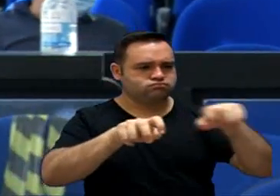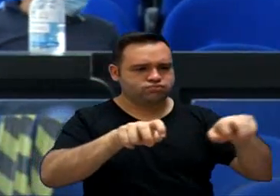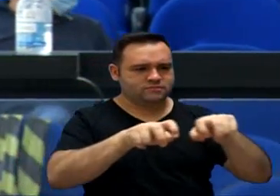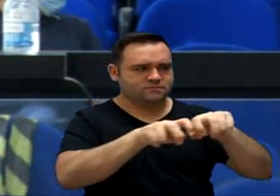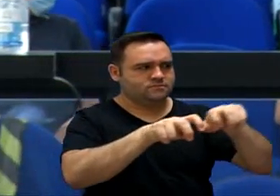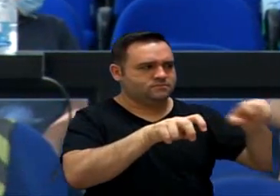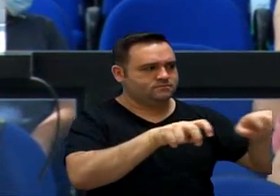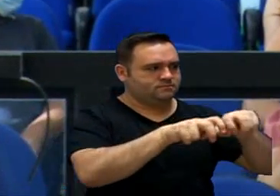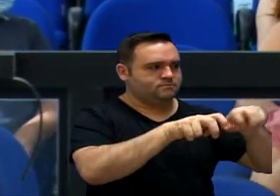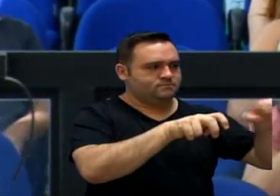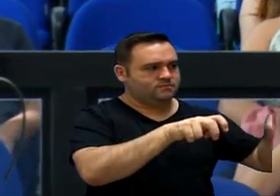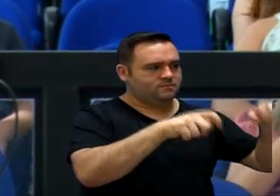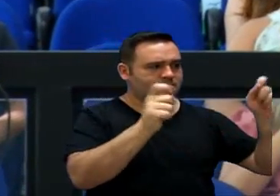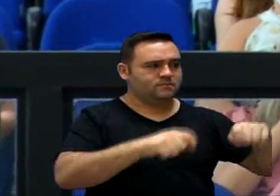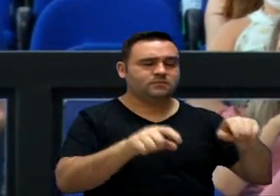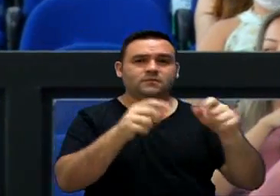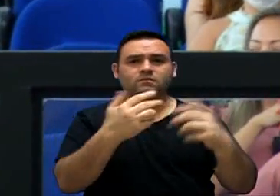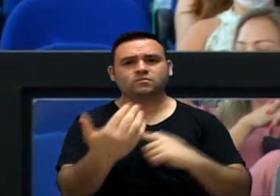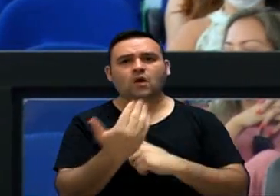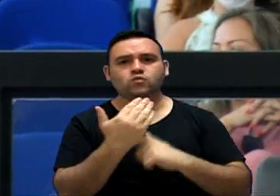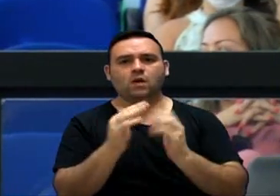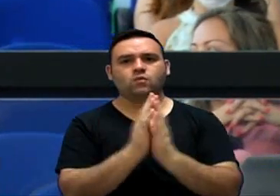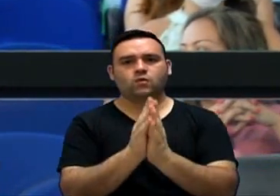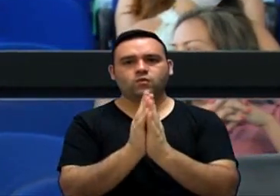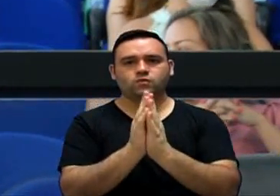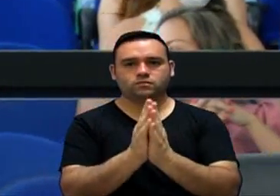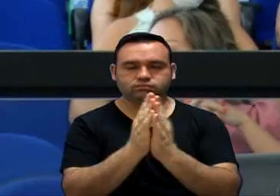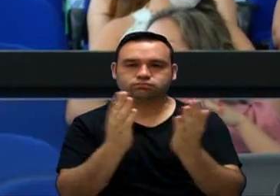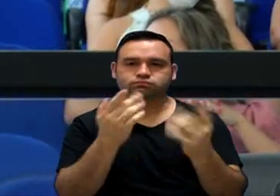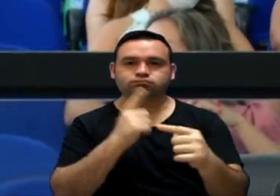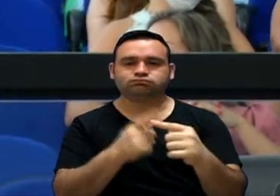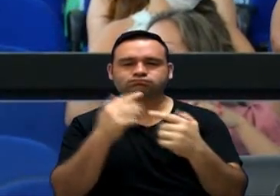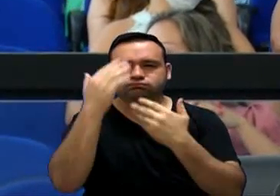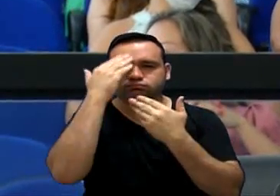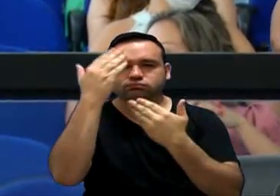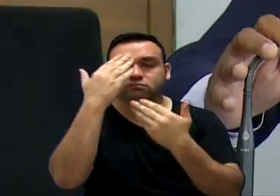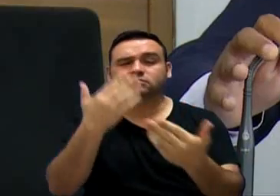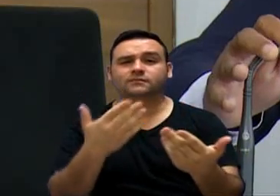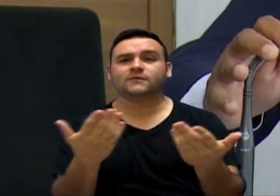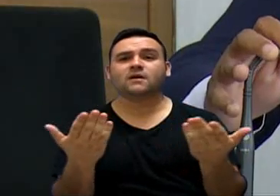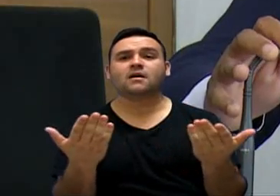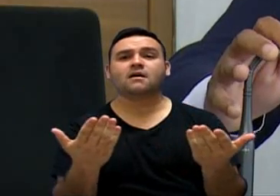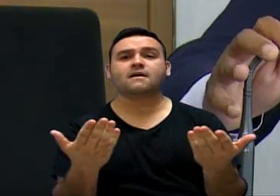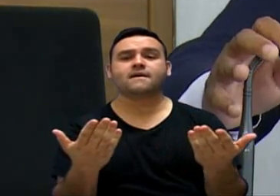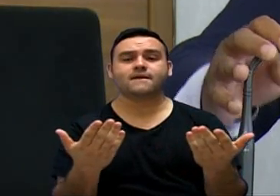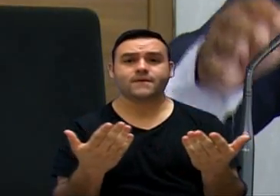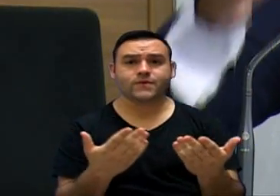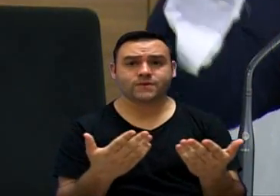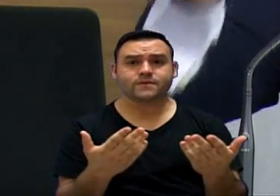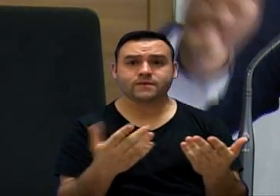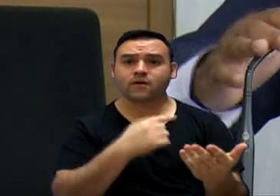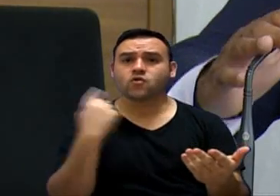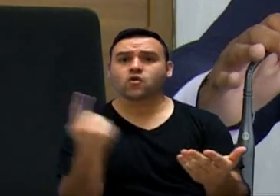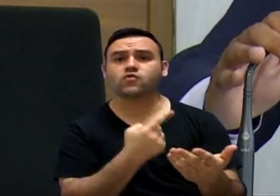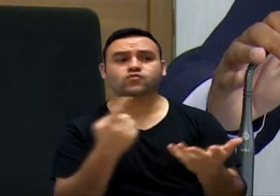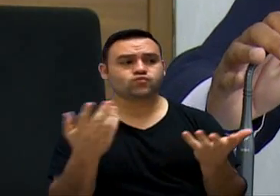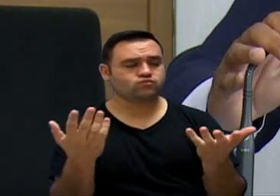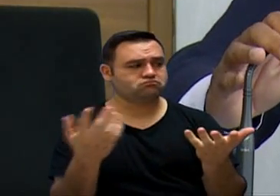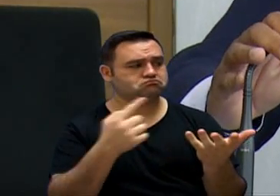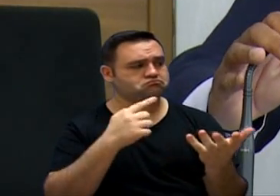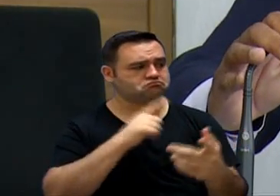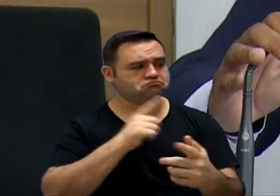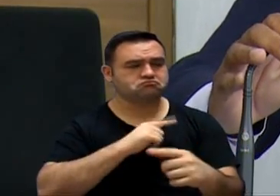na galeria, puder nos ajudar aí, eu agradeço, porque aí nós estamos fazendo a